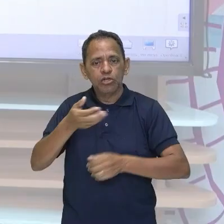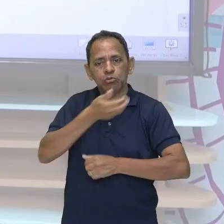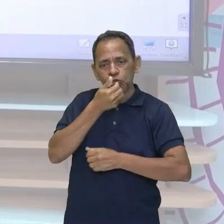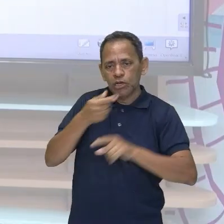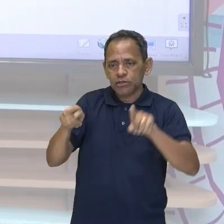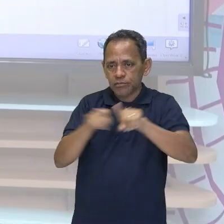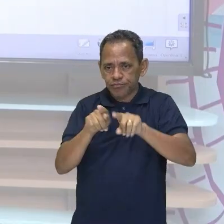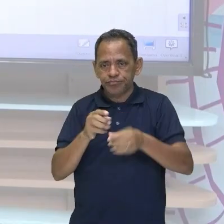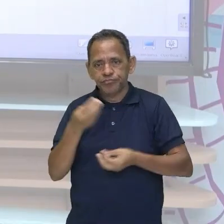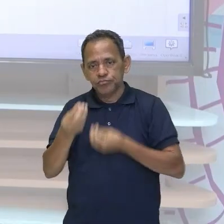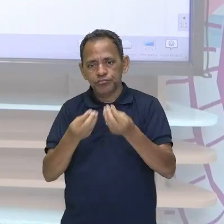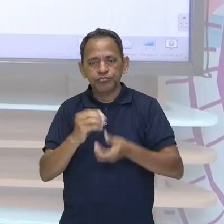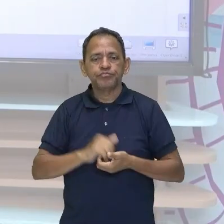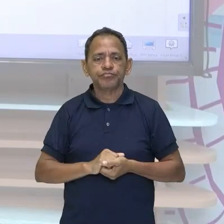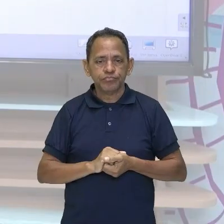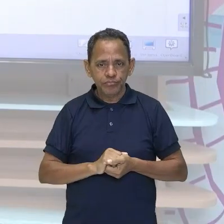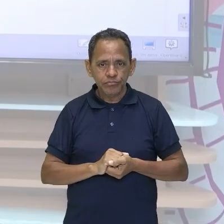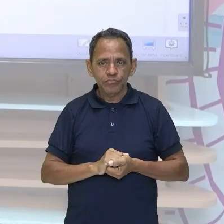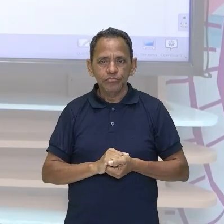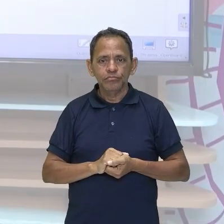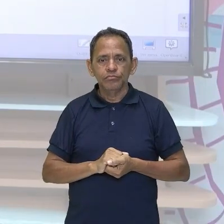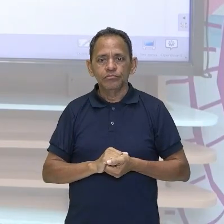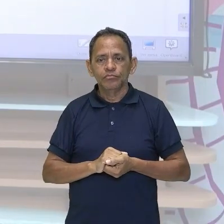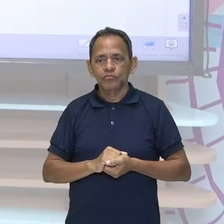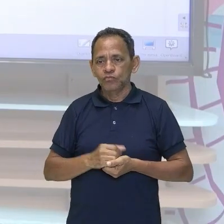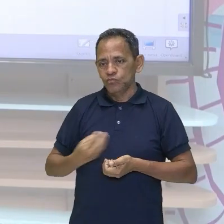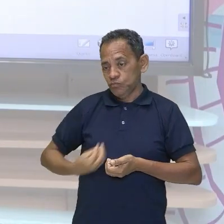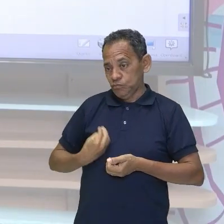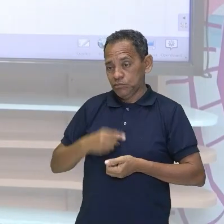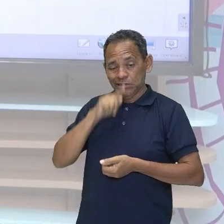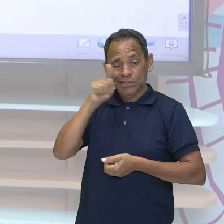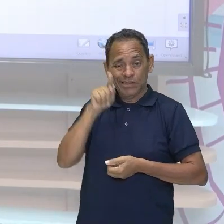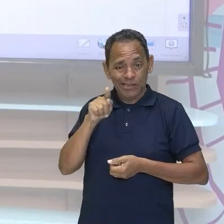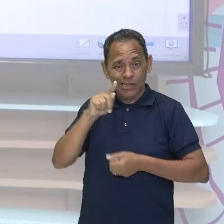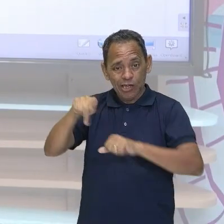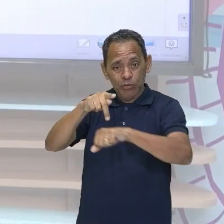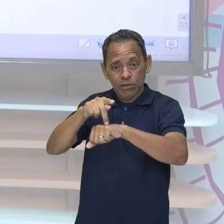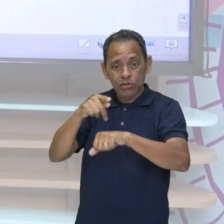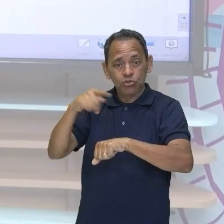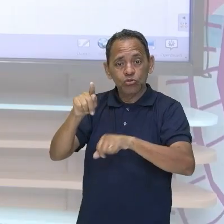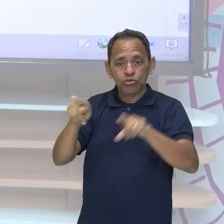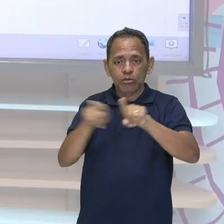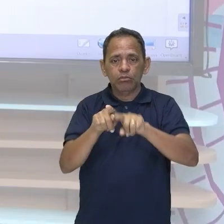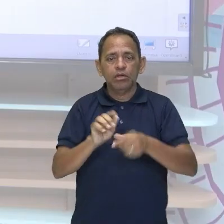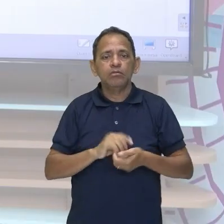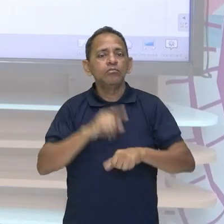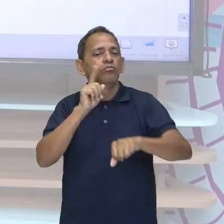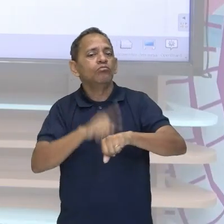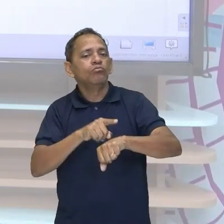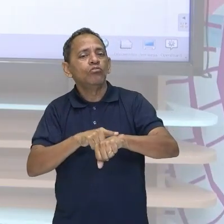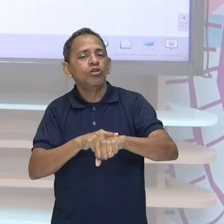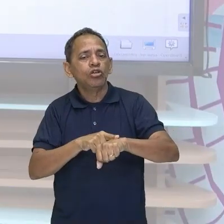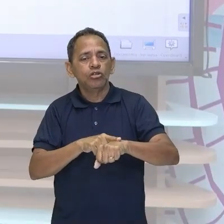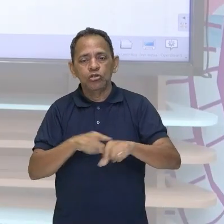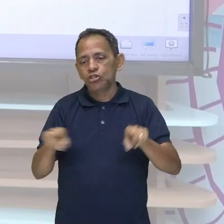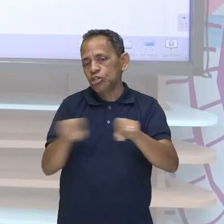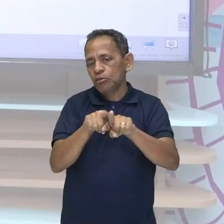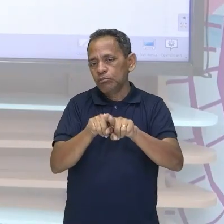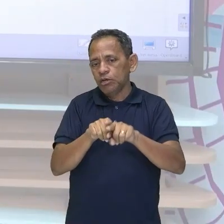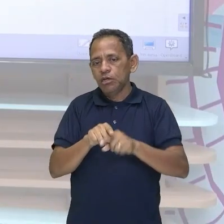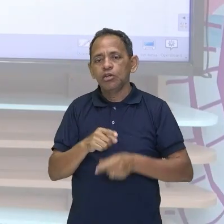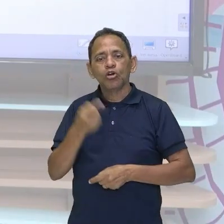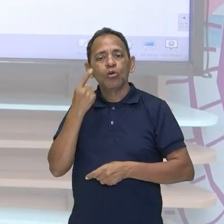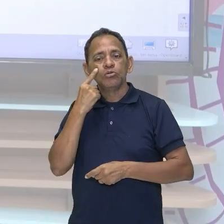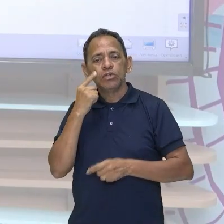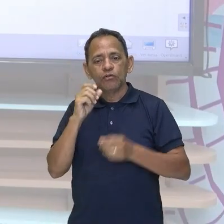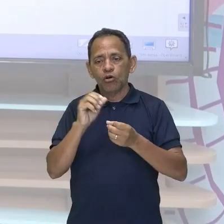melhores condições em outros países, tá bom? Ao mesmo tempo que a gente observa esse fluxo migratório aqui desses países, né,